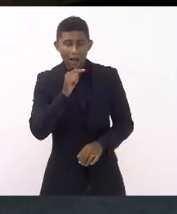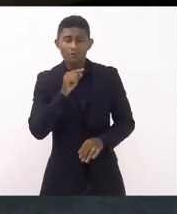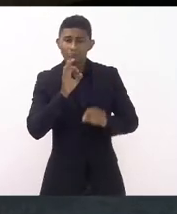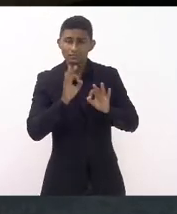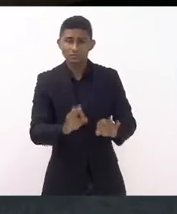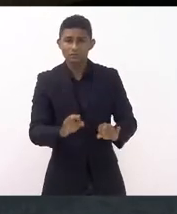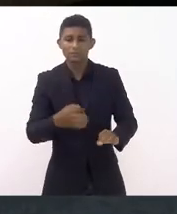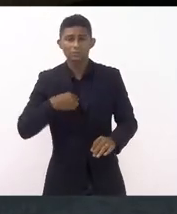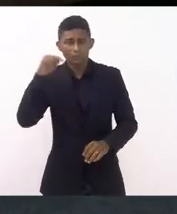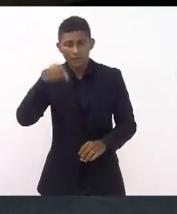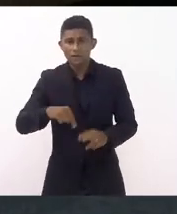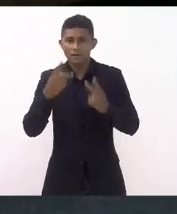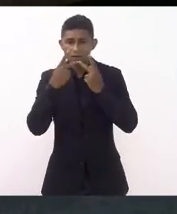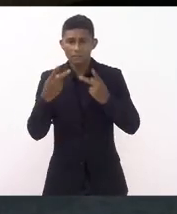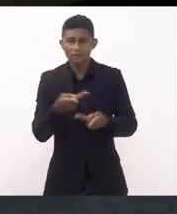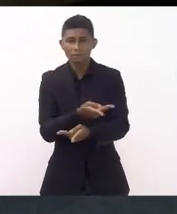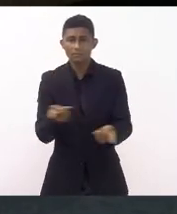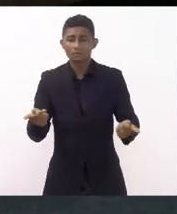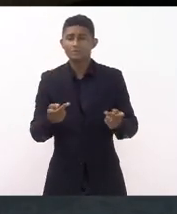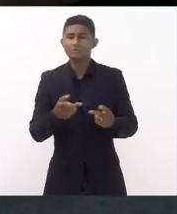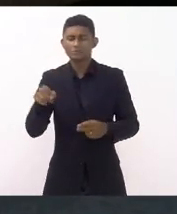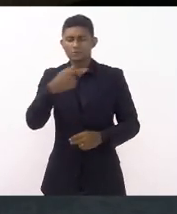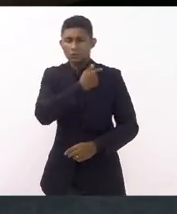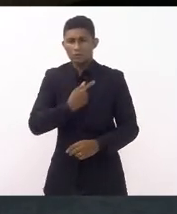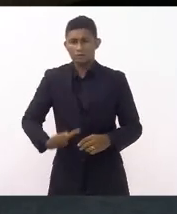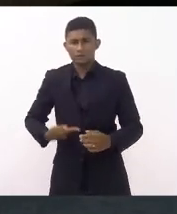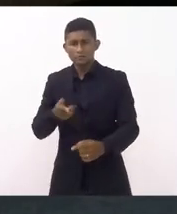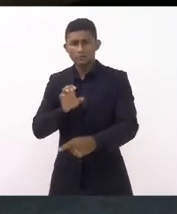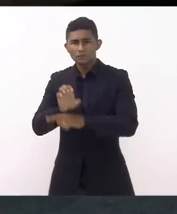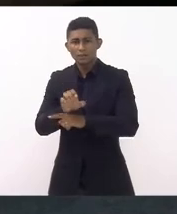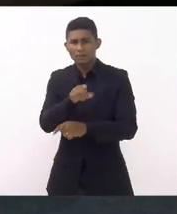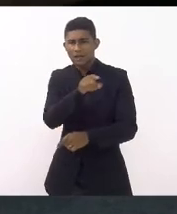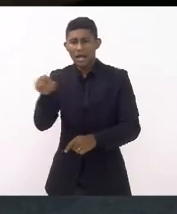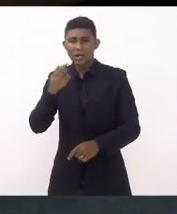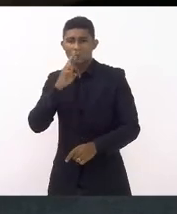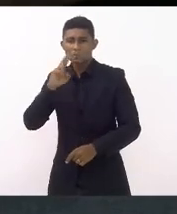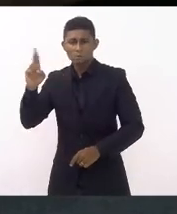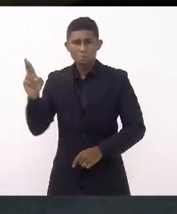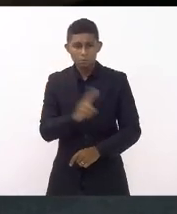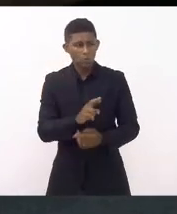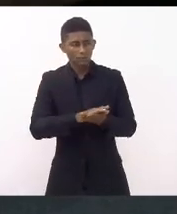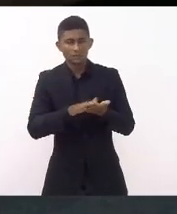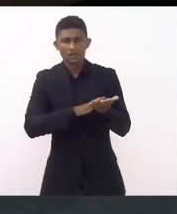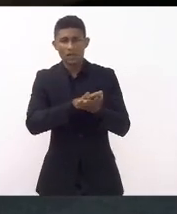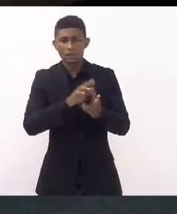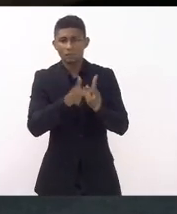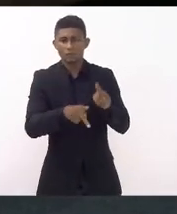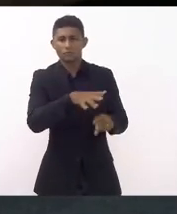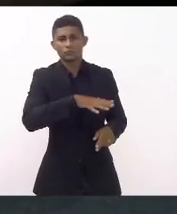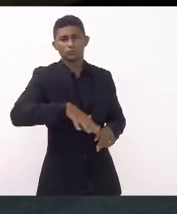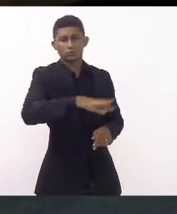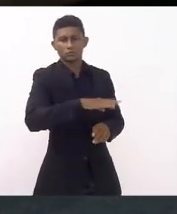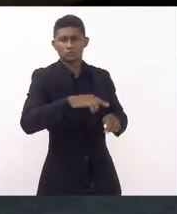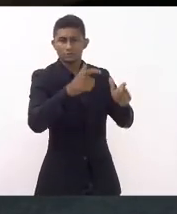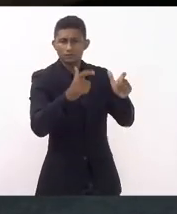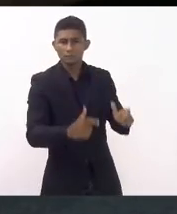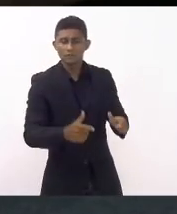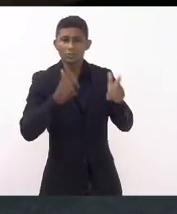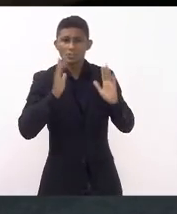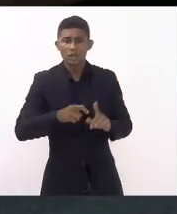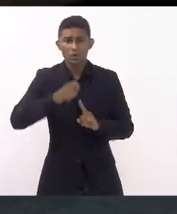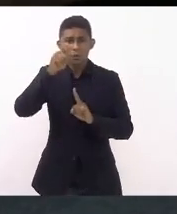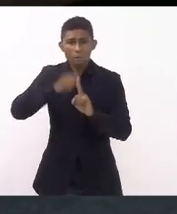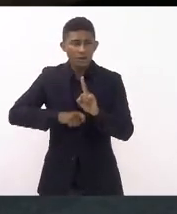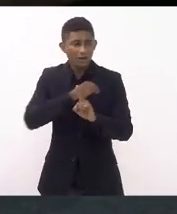esse registro. Não é possível que o governo do Estado não dê resposta à população de Barra de Guaratiba há quase um